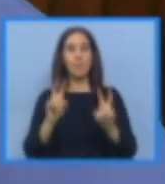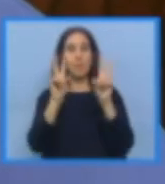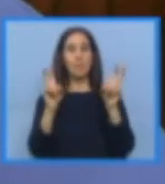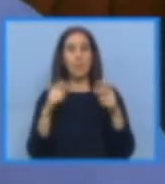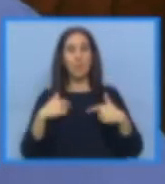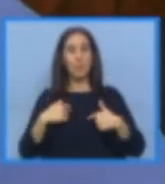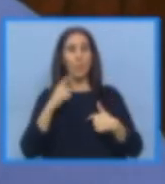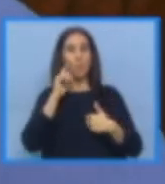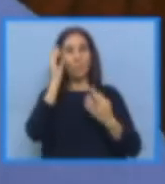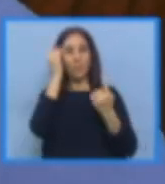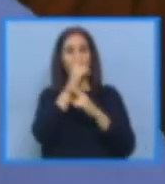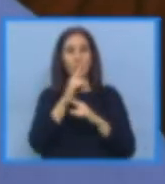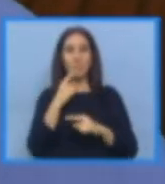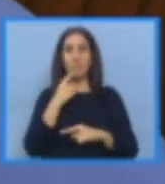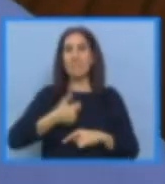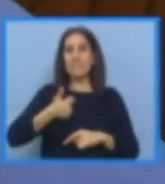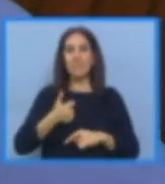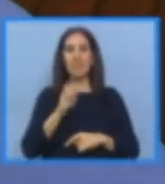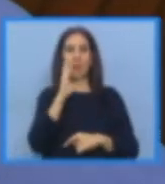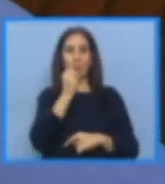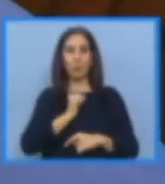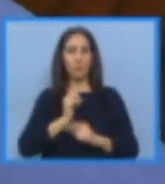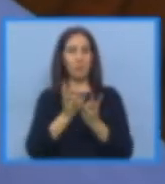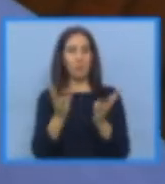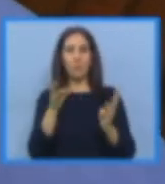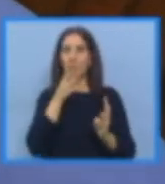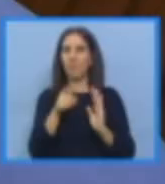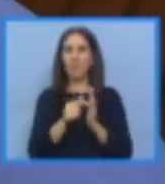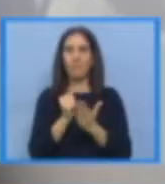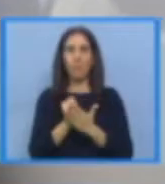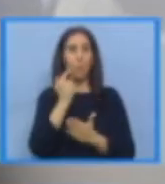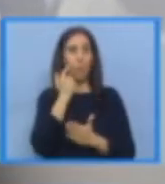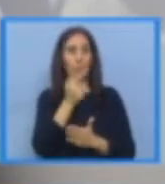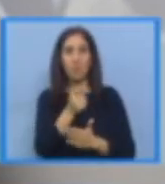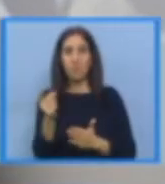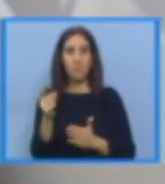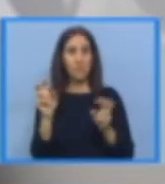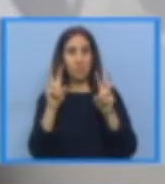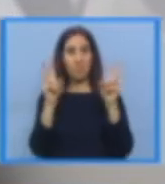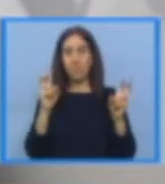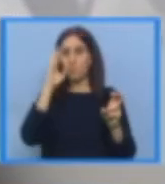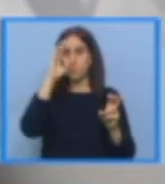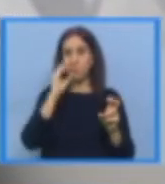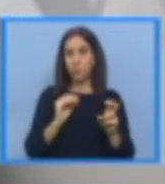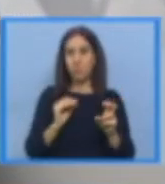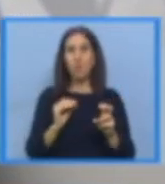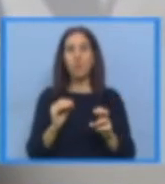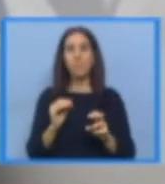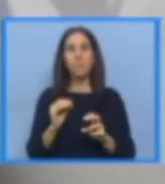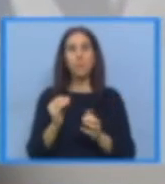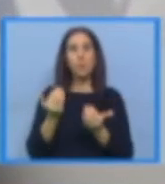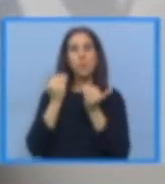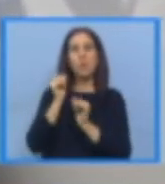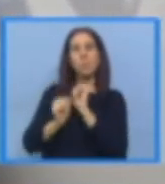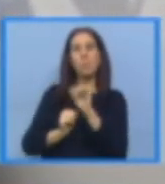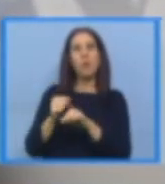considero que é essencial. Eu sempre digo aos meus alunos, olhem, se vocês não sabem esta temática, não são capazes de entender o noticiário dos